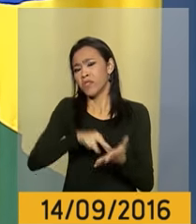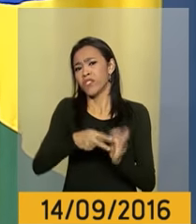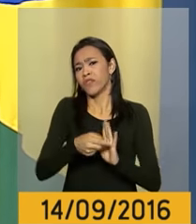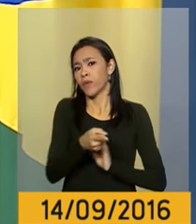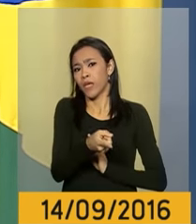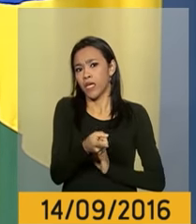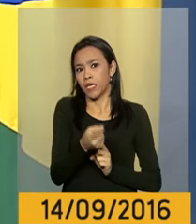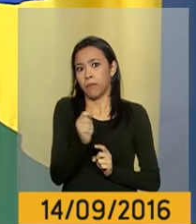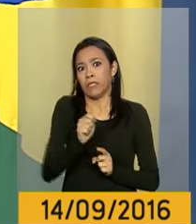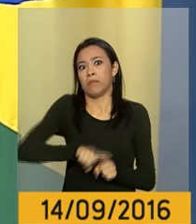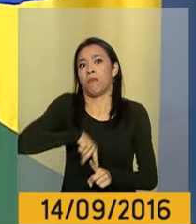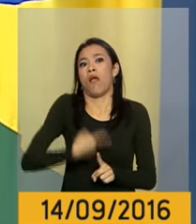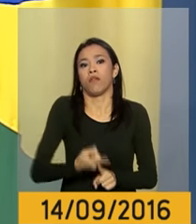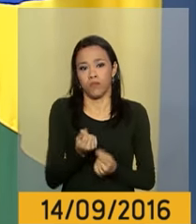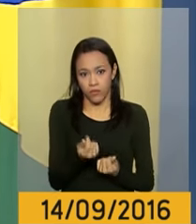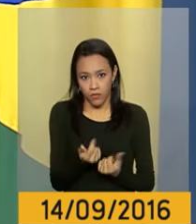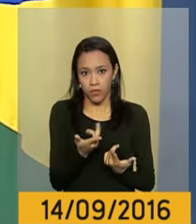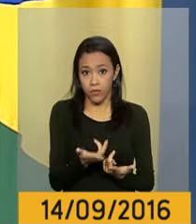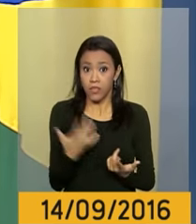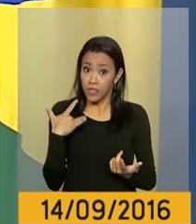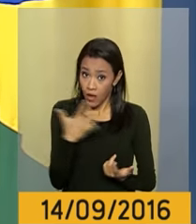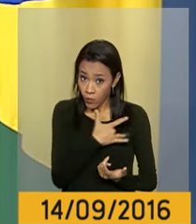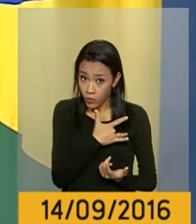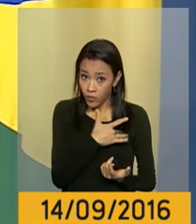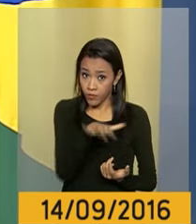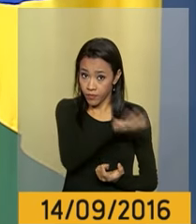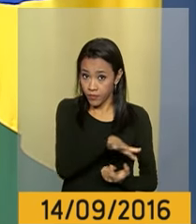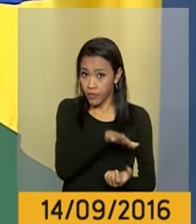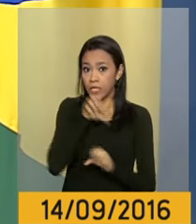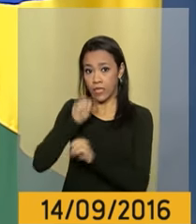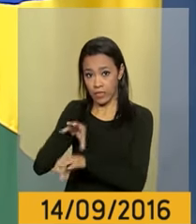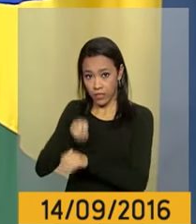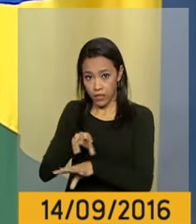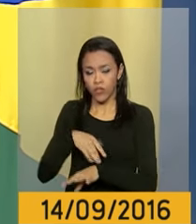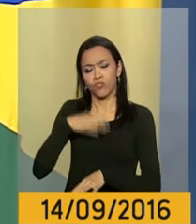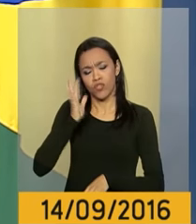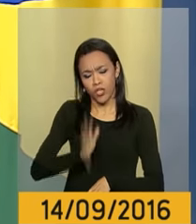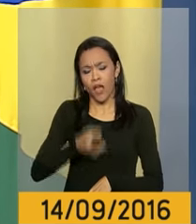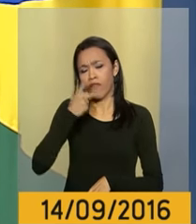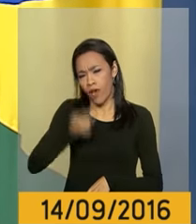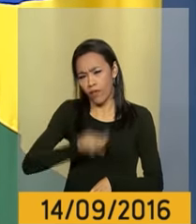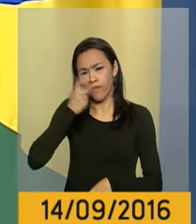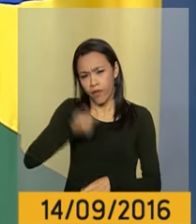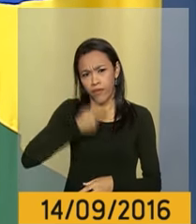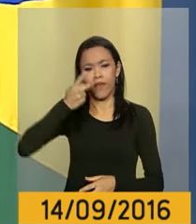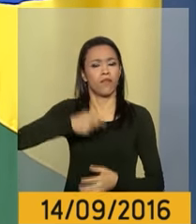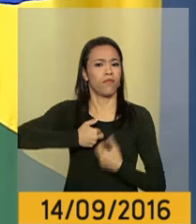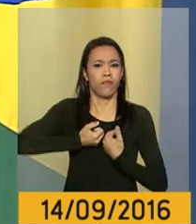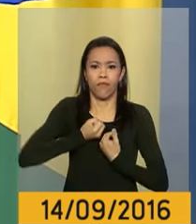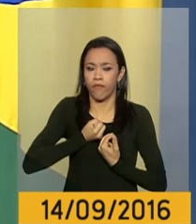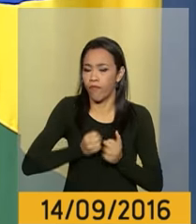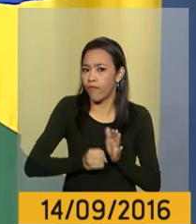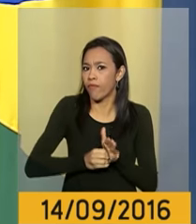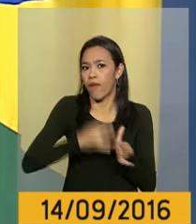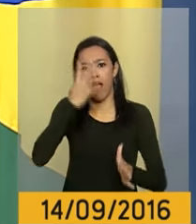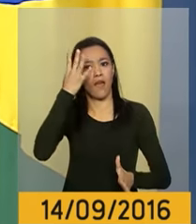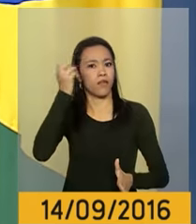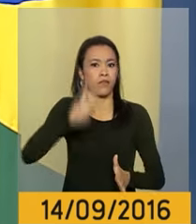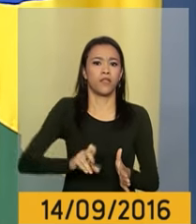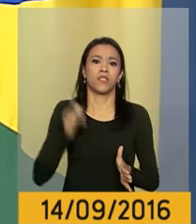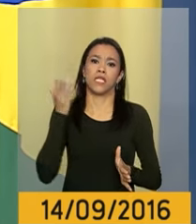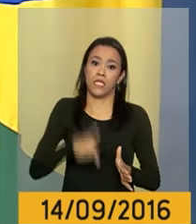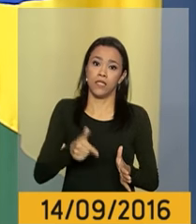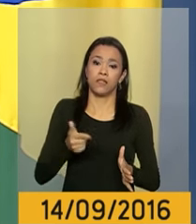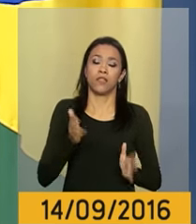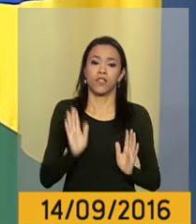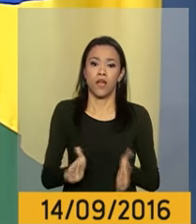mais recursos. Porque saúde e educação, como dito, redito, afirmado, reafirmado, falado e refalado,